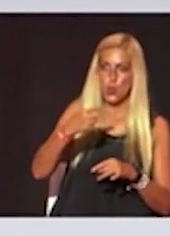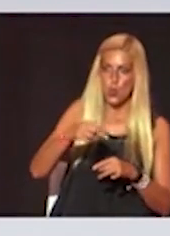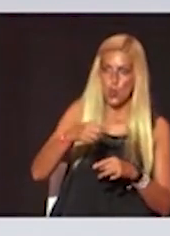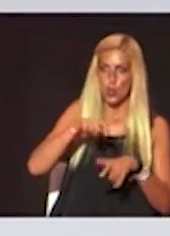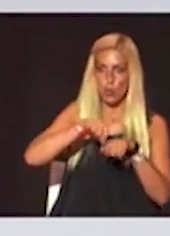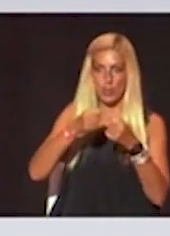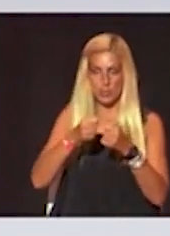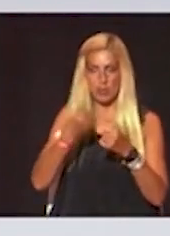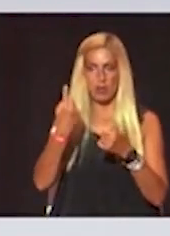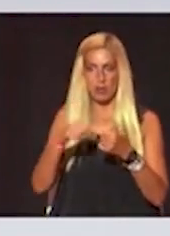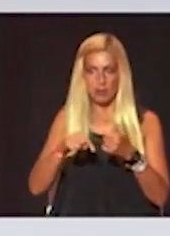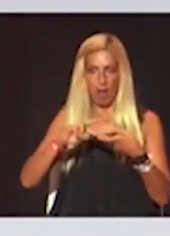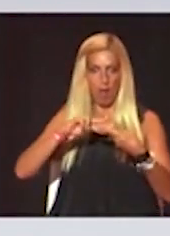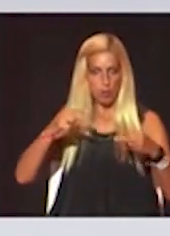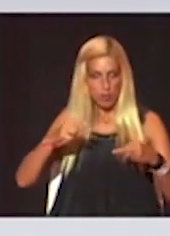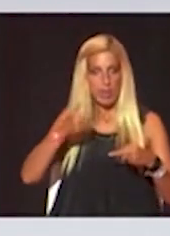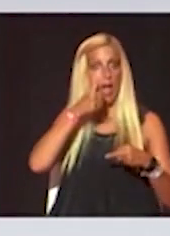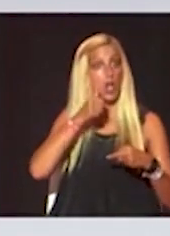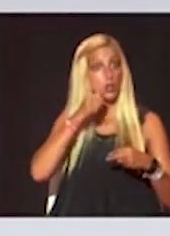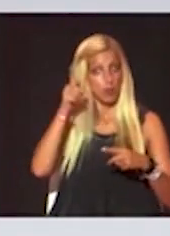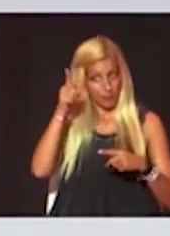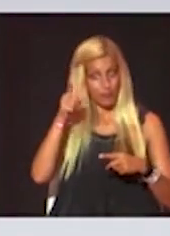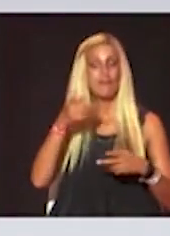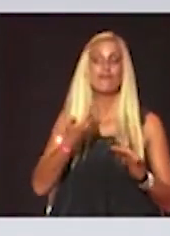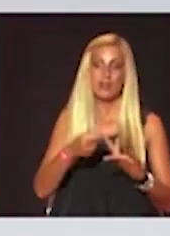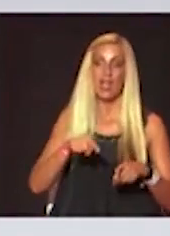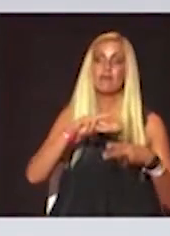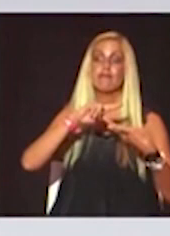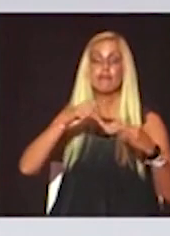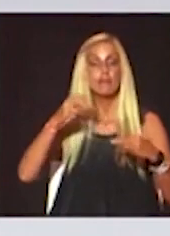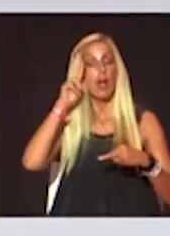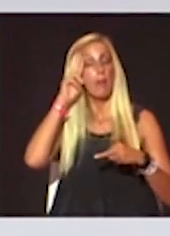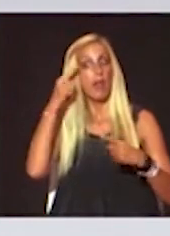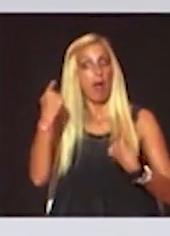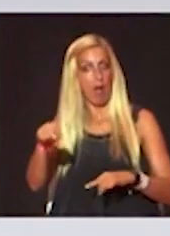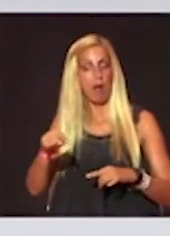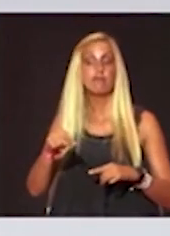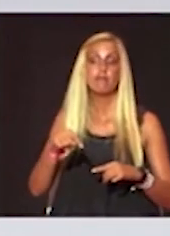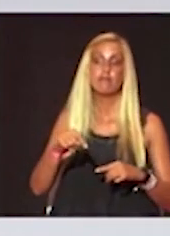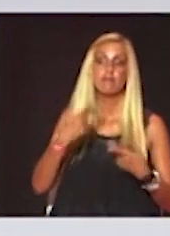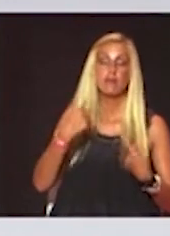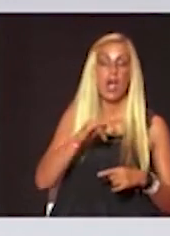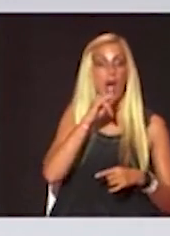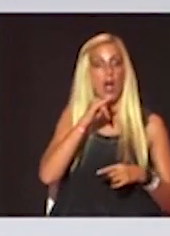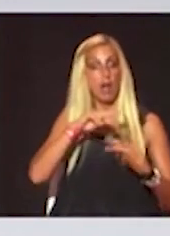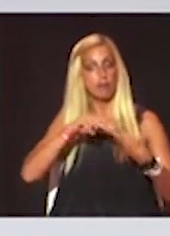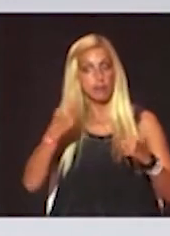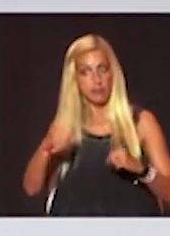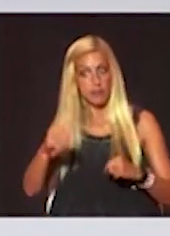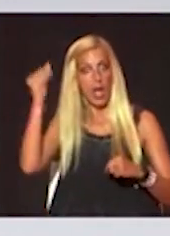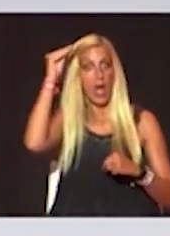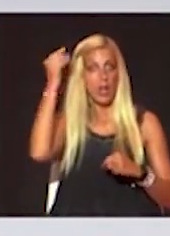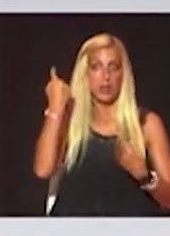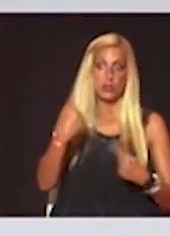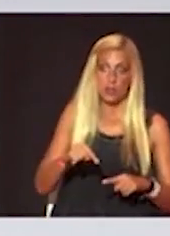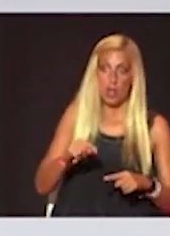partido que tem autarquias nos Açores, que tem autarquias na Madeira, que tem autarquias no Algarve, no